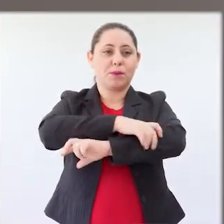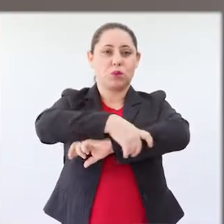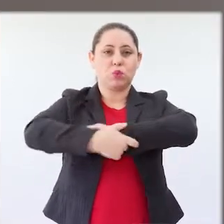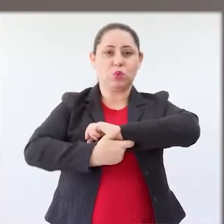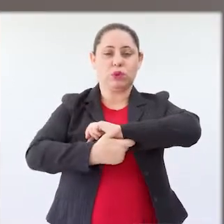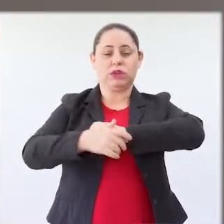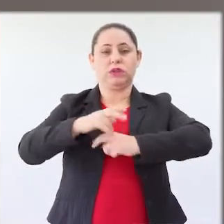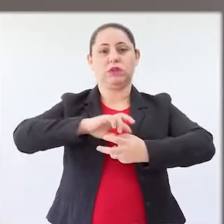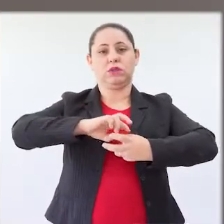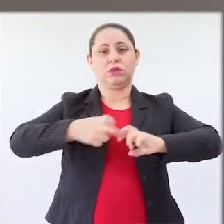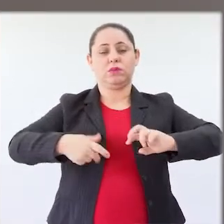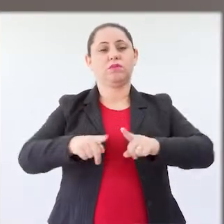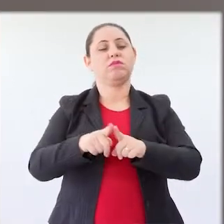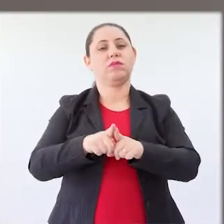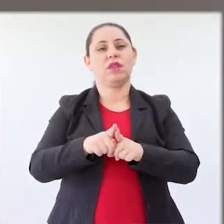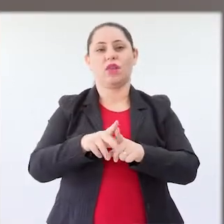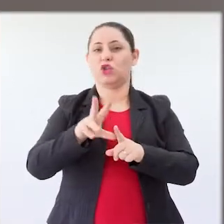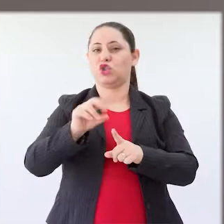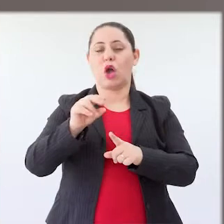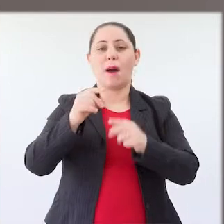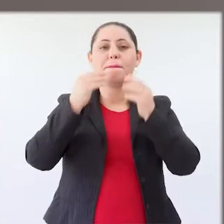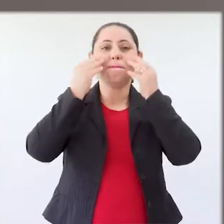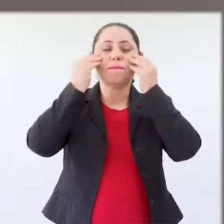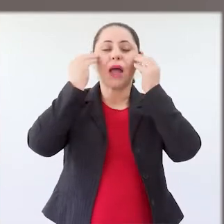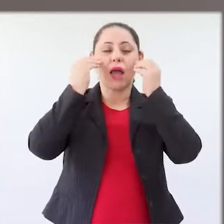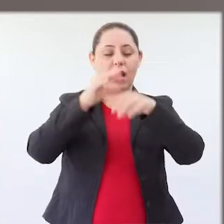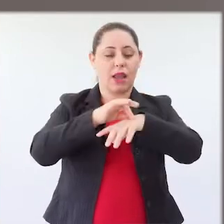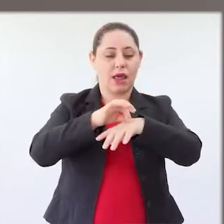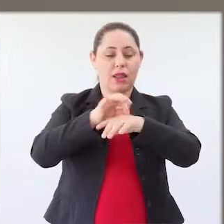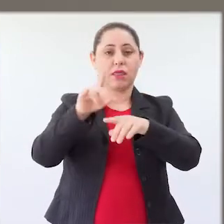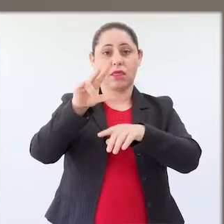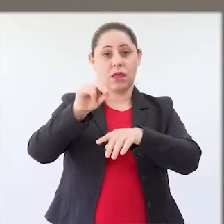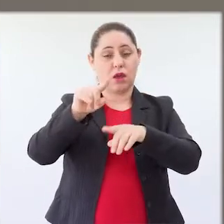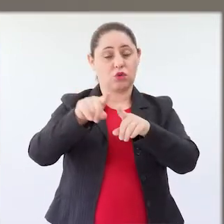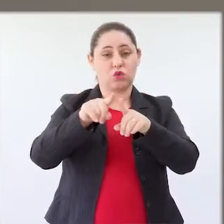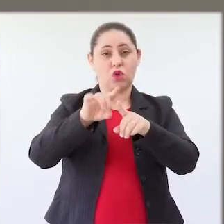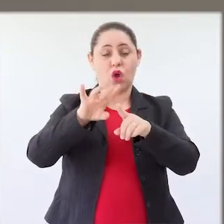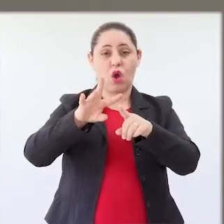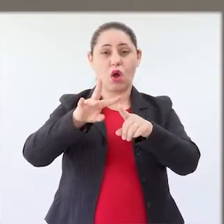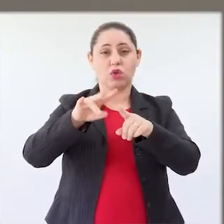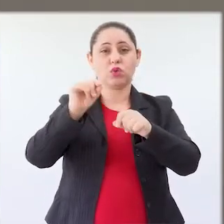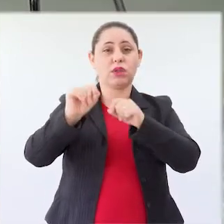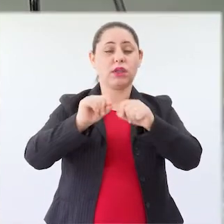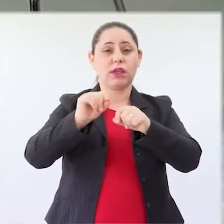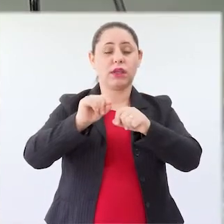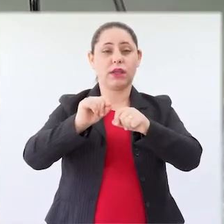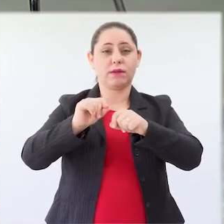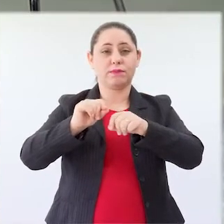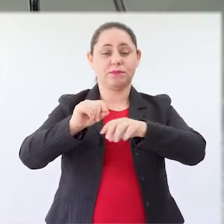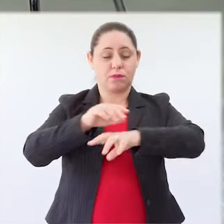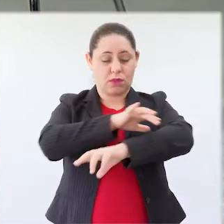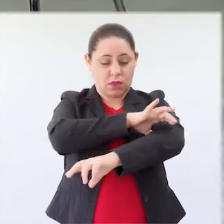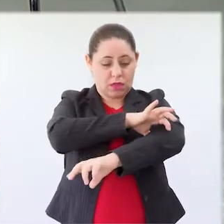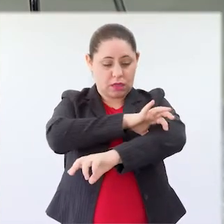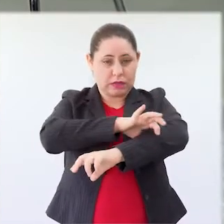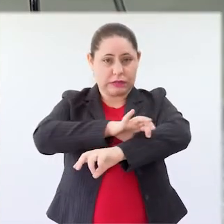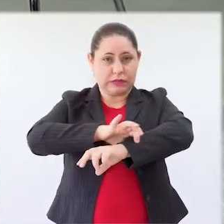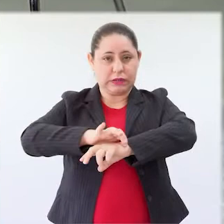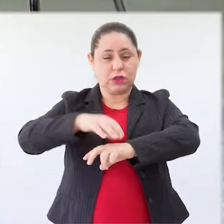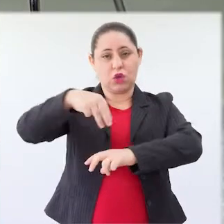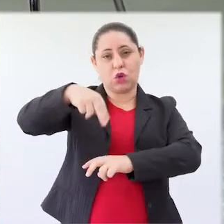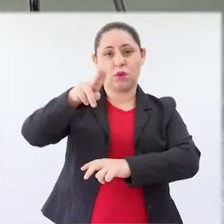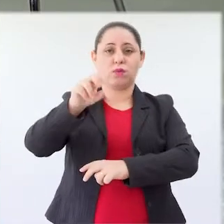trata pele, como muitas pessoas até acreditam, né? Ela vai atingir, então, a musculatura. Quando você